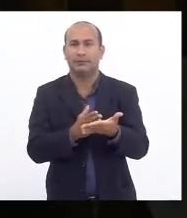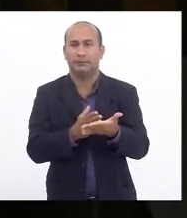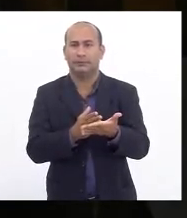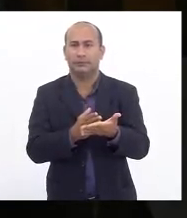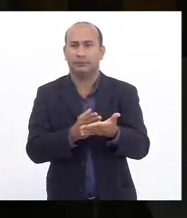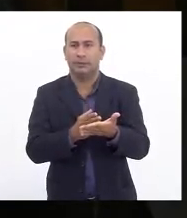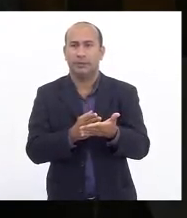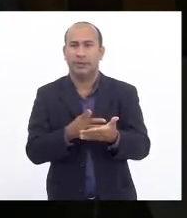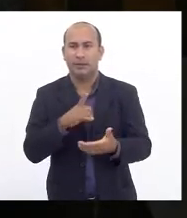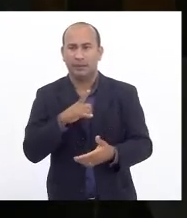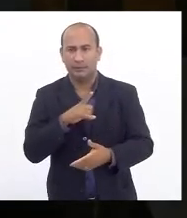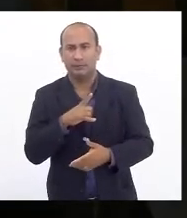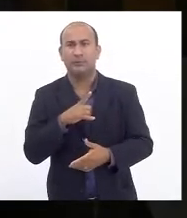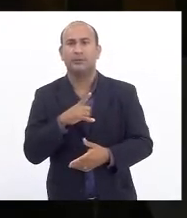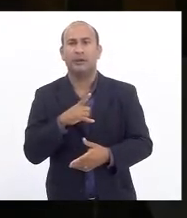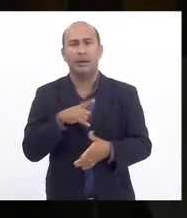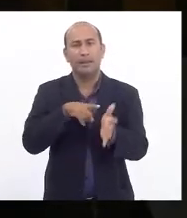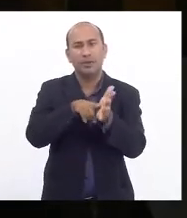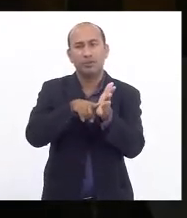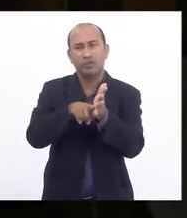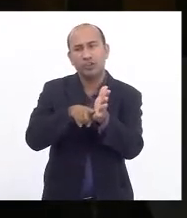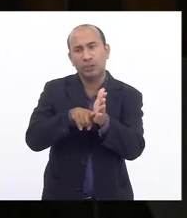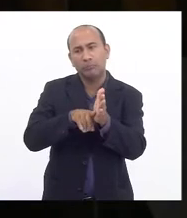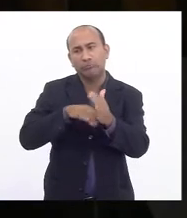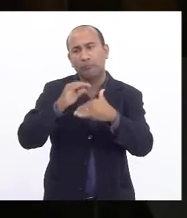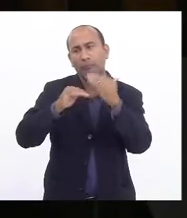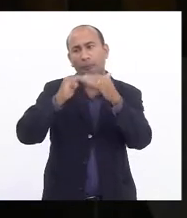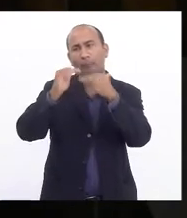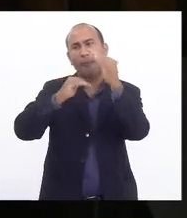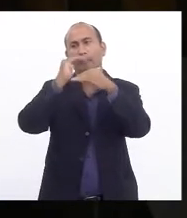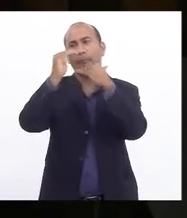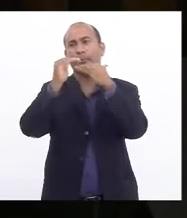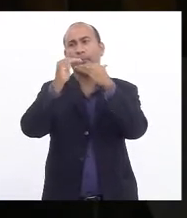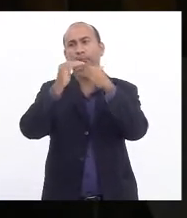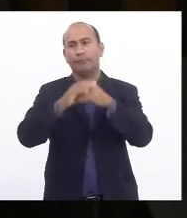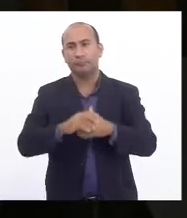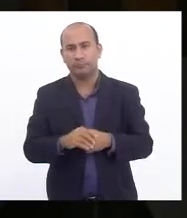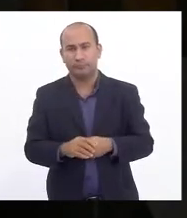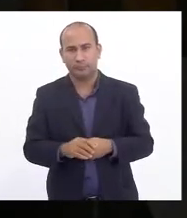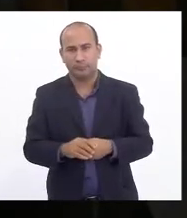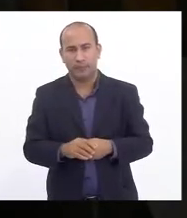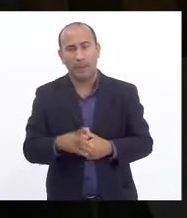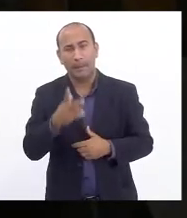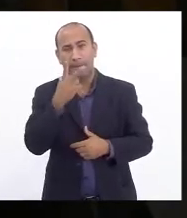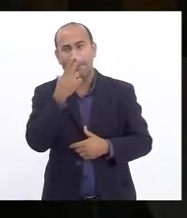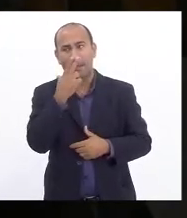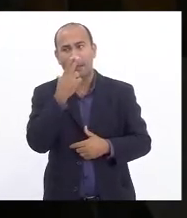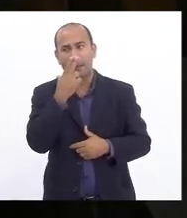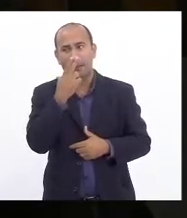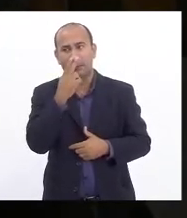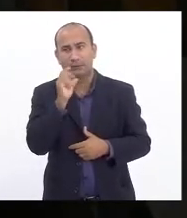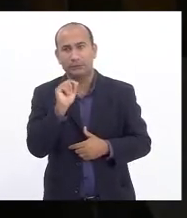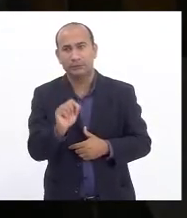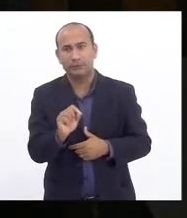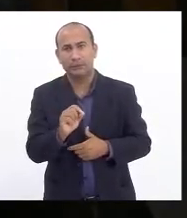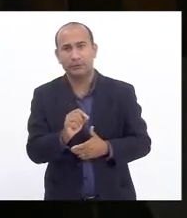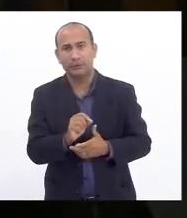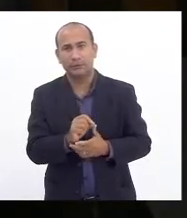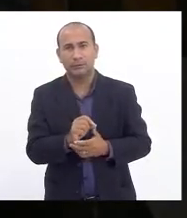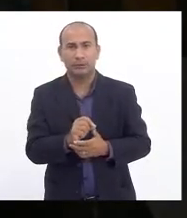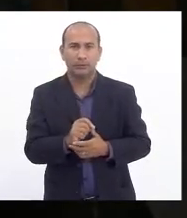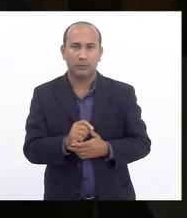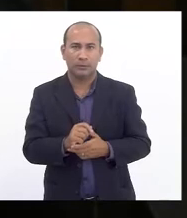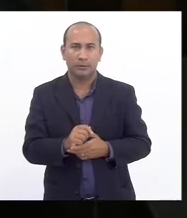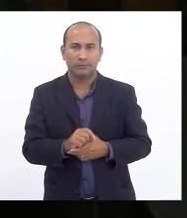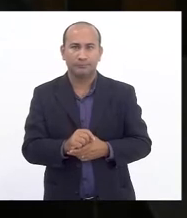depreciação de bens Como já se disse aqui pesquisa e desenvolvimento e então me parece que há uma coincidência